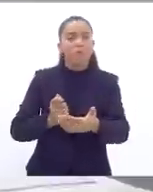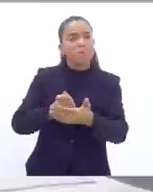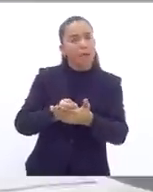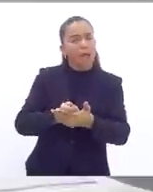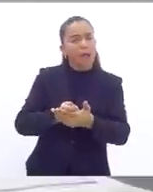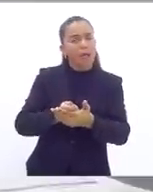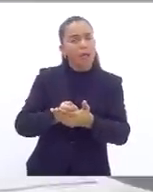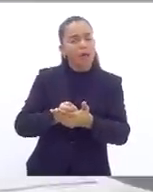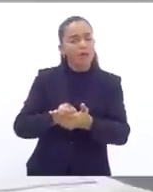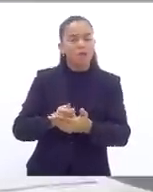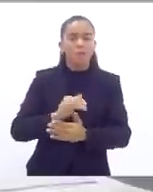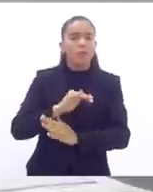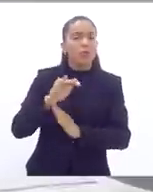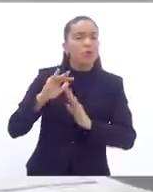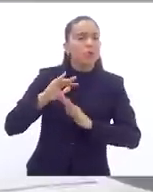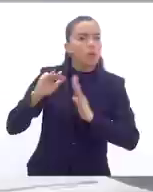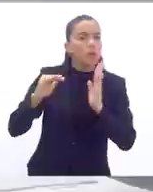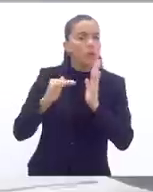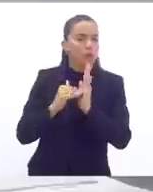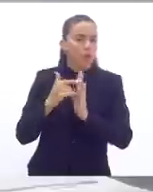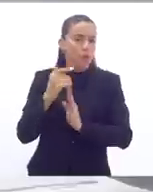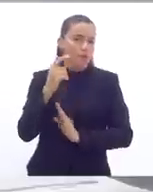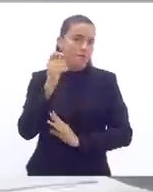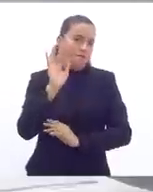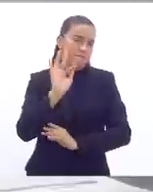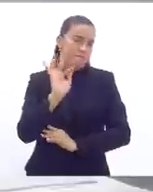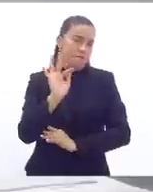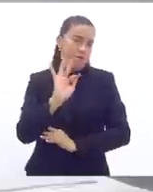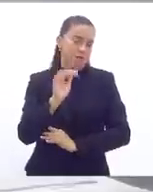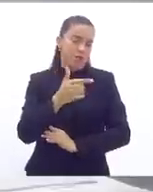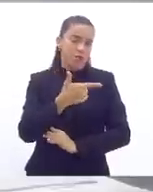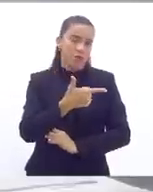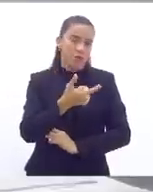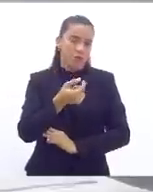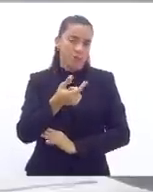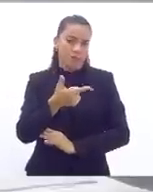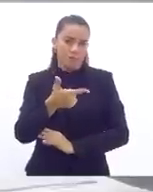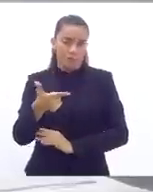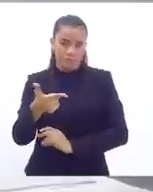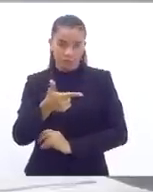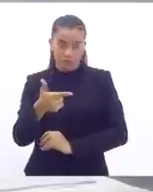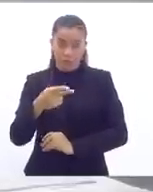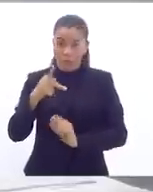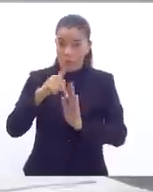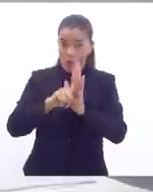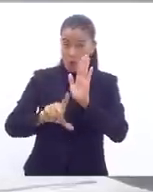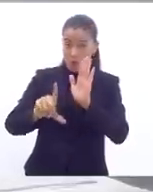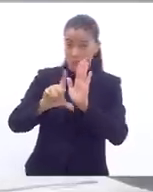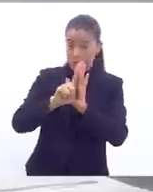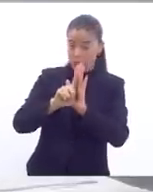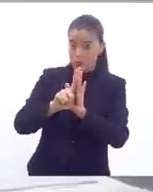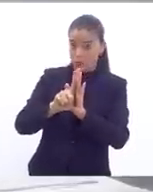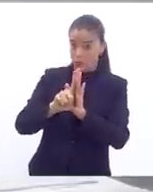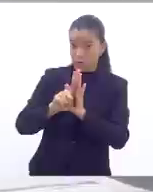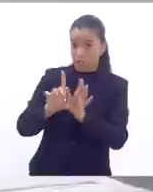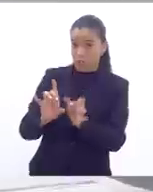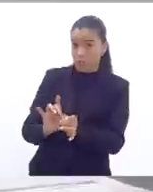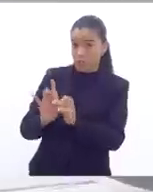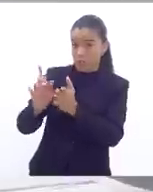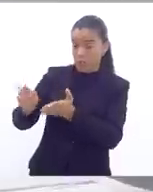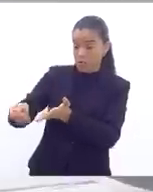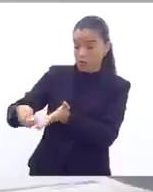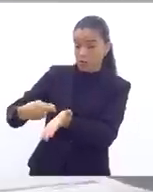em fevereiro de 2022 então o projeto autorizativo além da